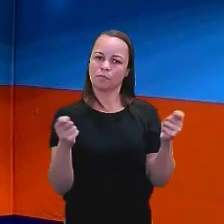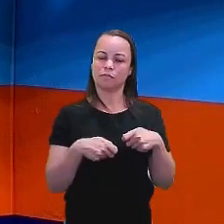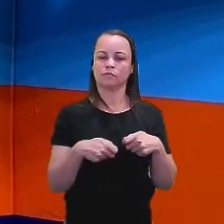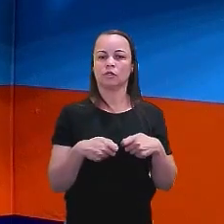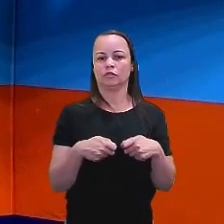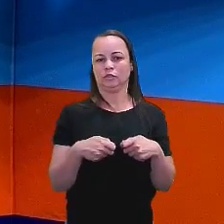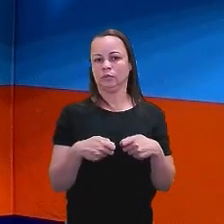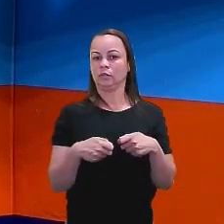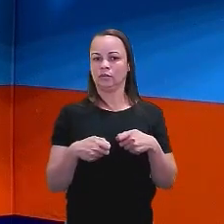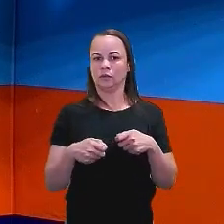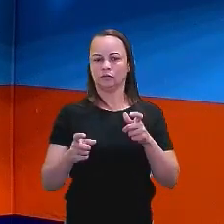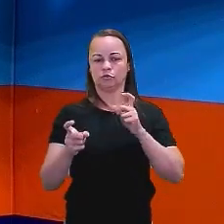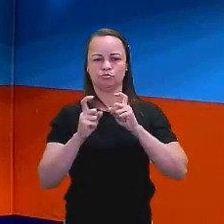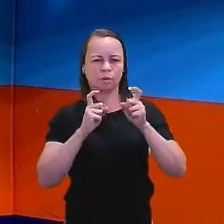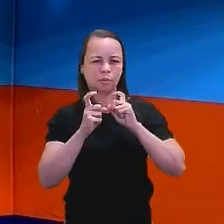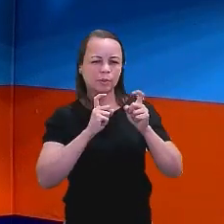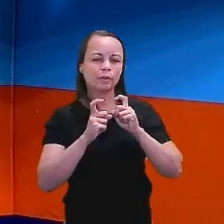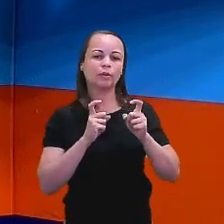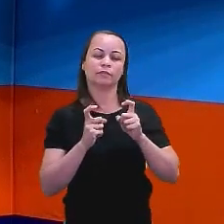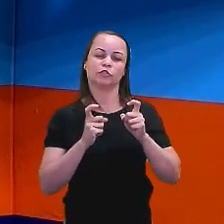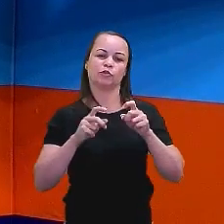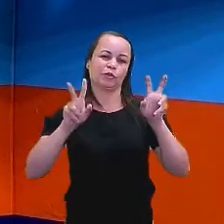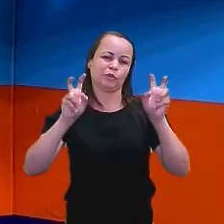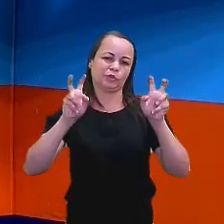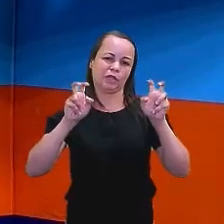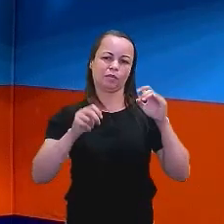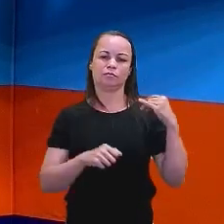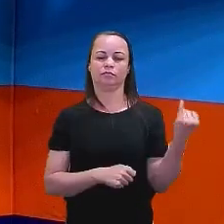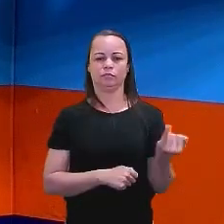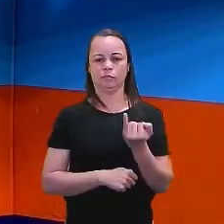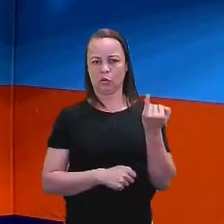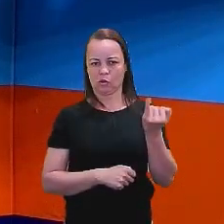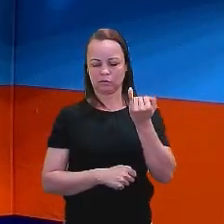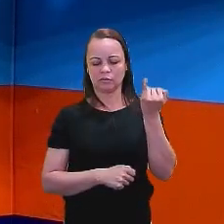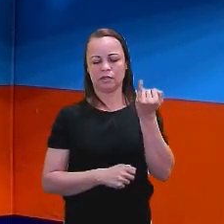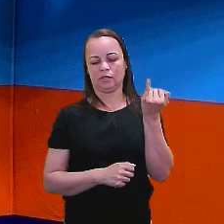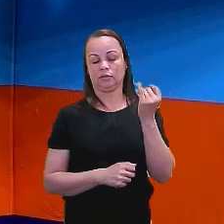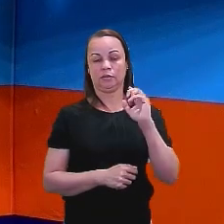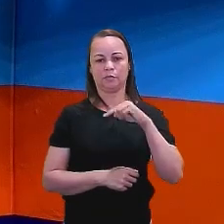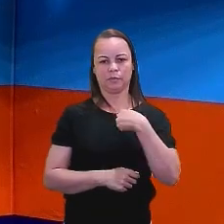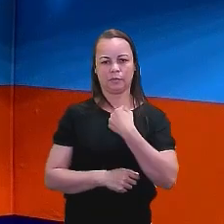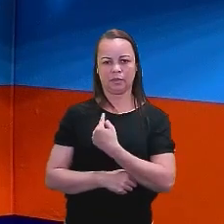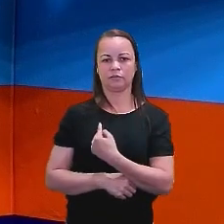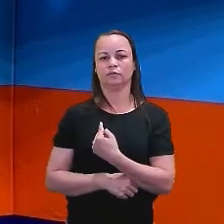de discussão sobre um tema tão importante para a nossa